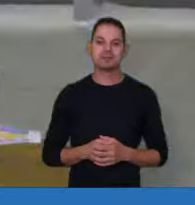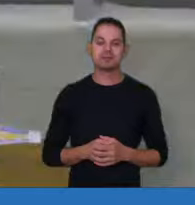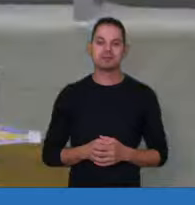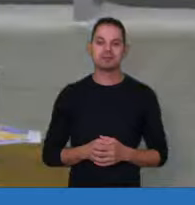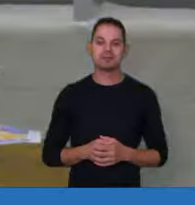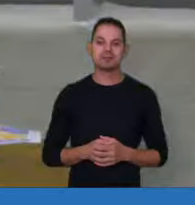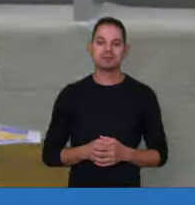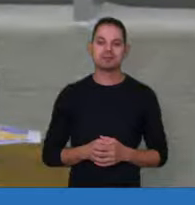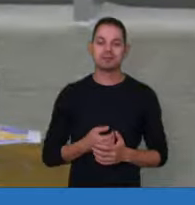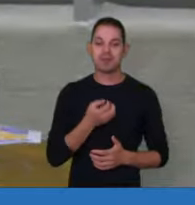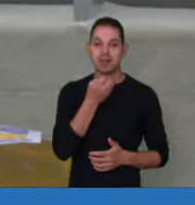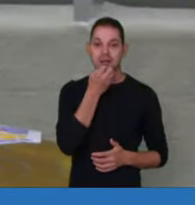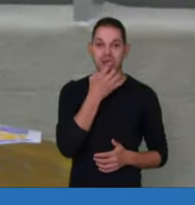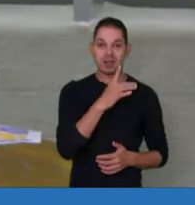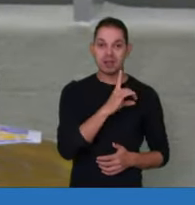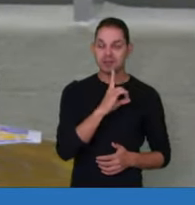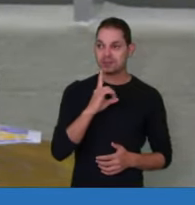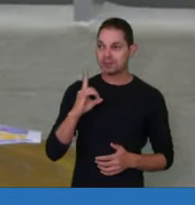Bom dia